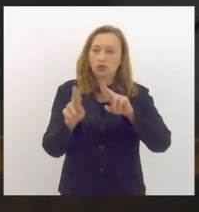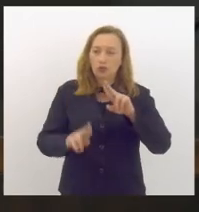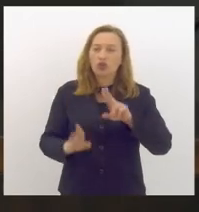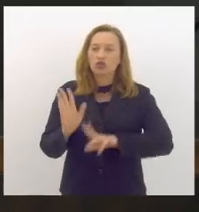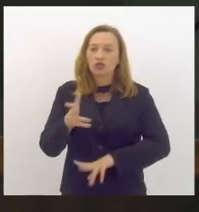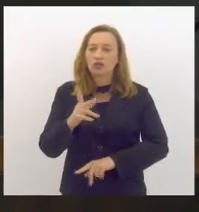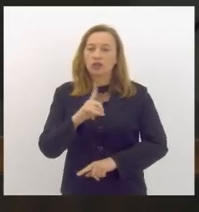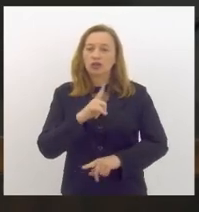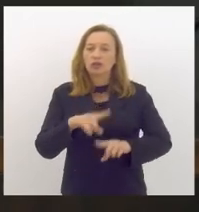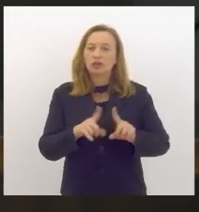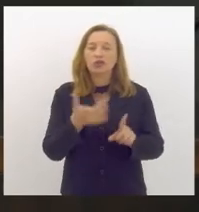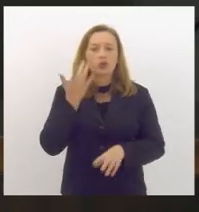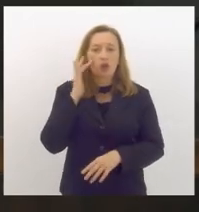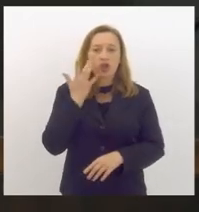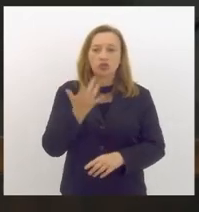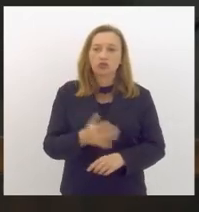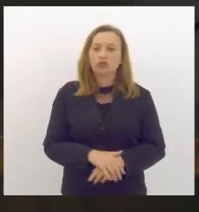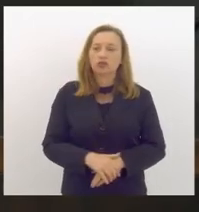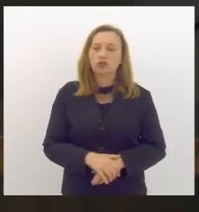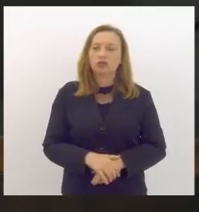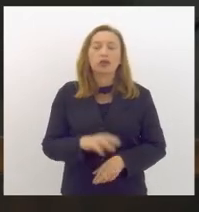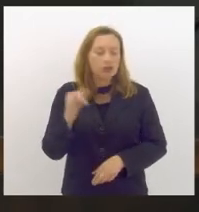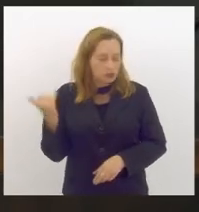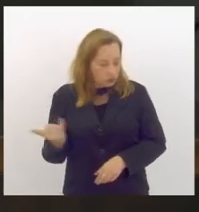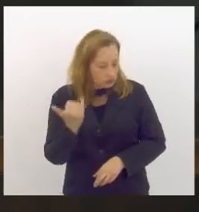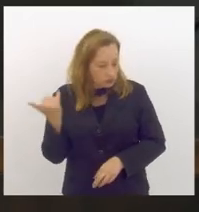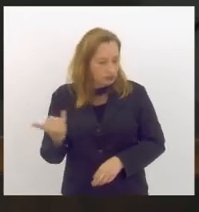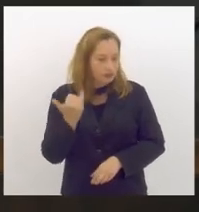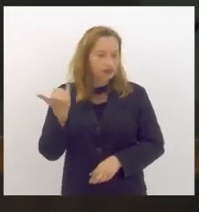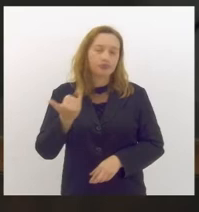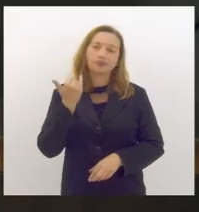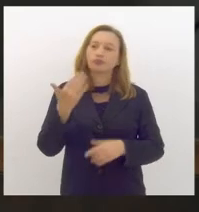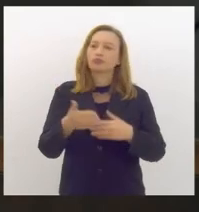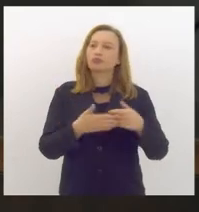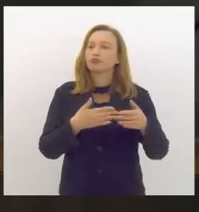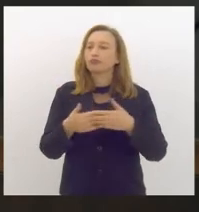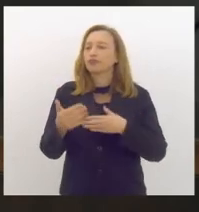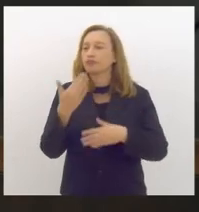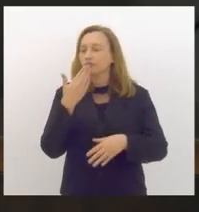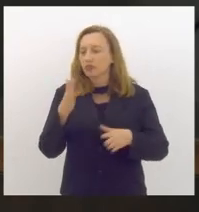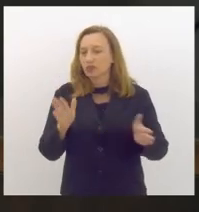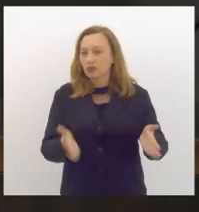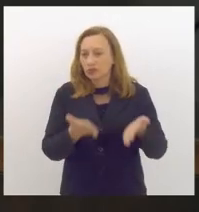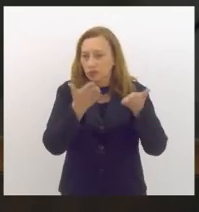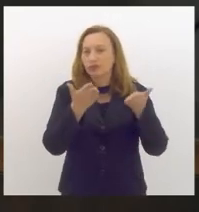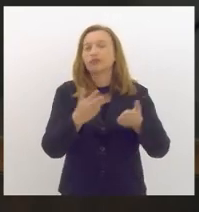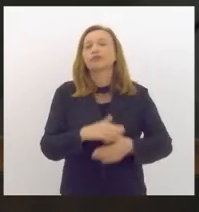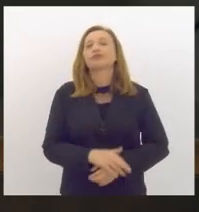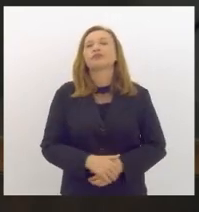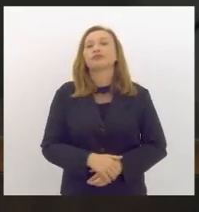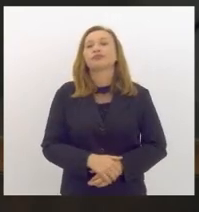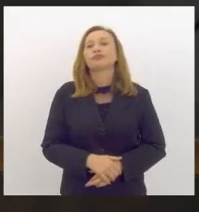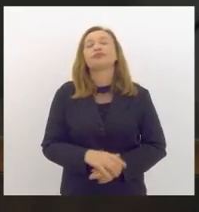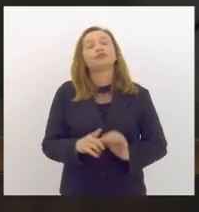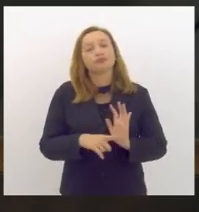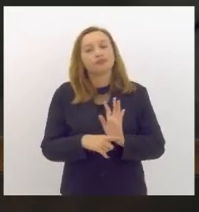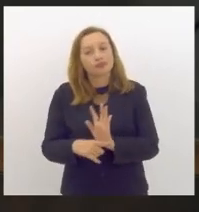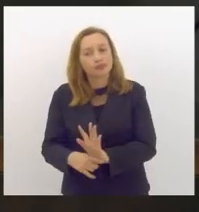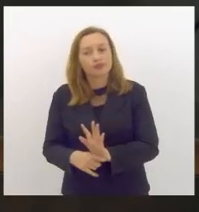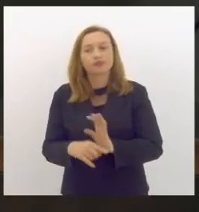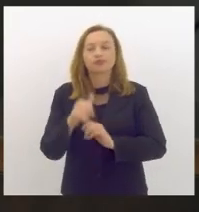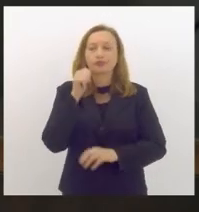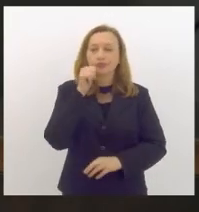tem, mas eu acho que é importante qualquer tipo de iniciativa que ajude, né,